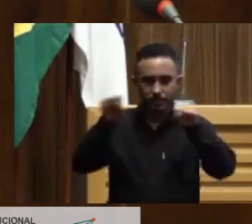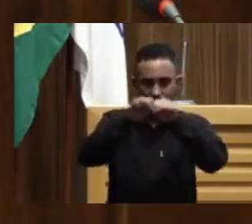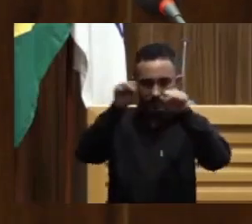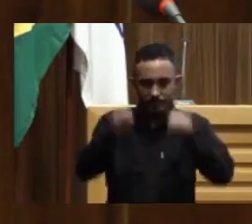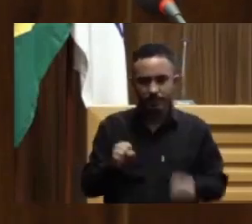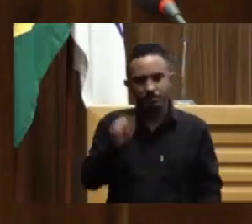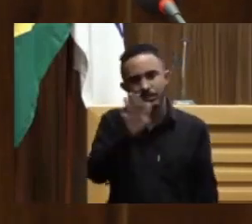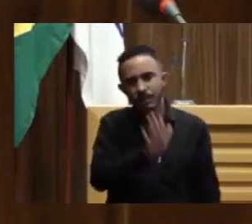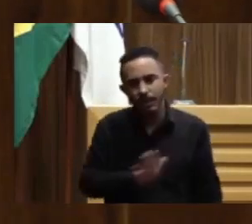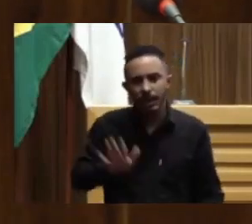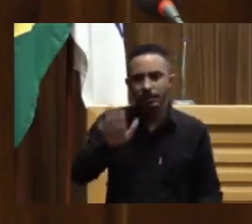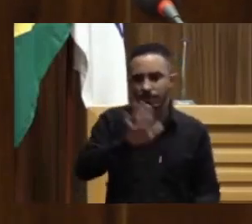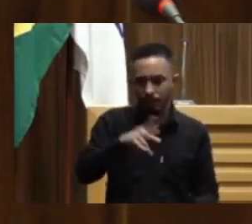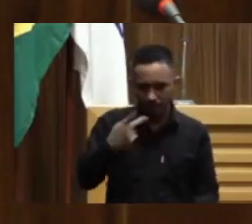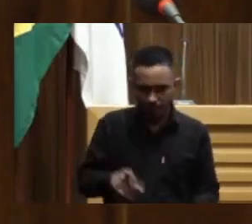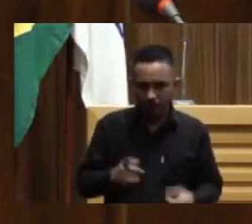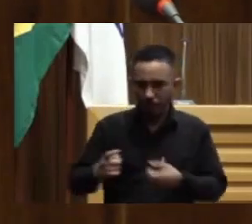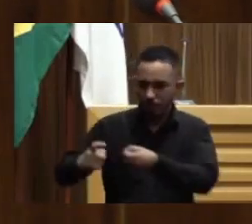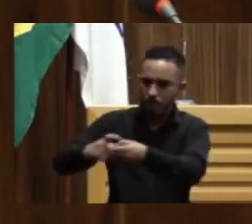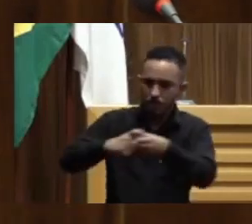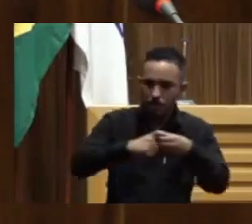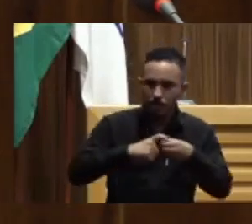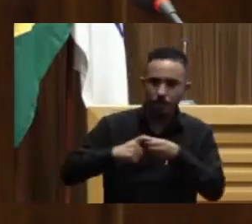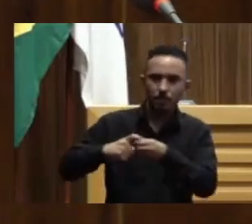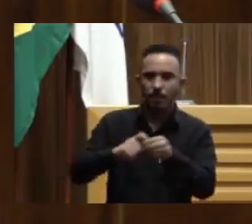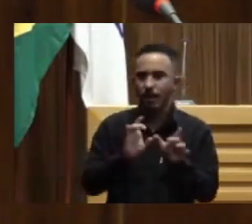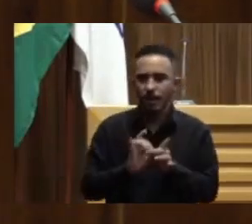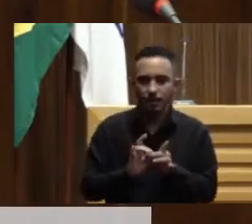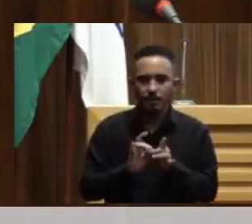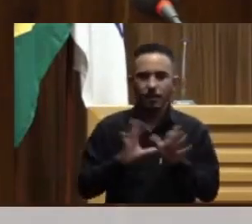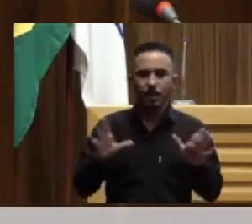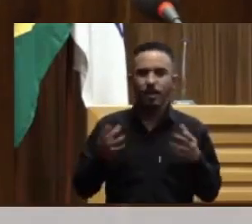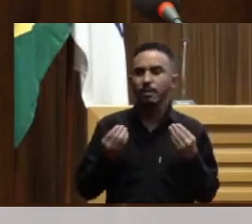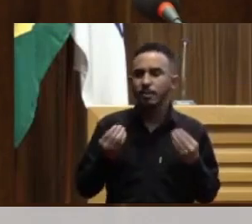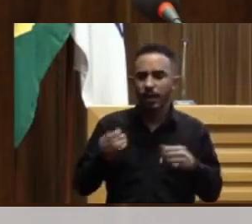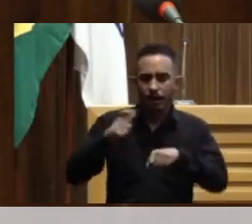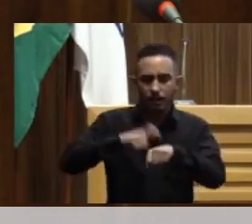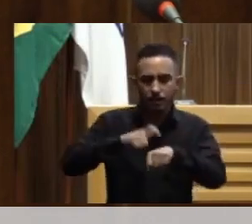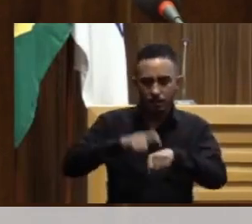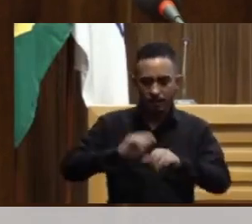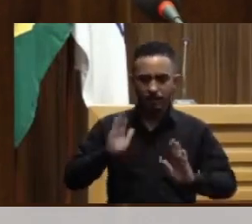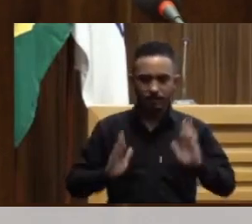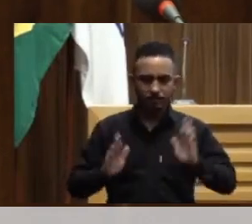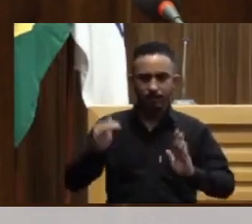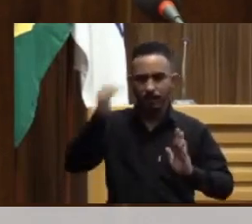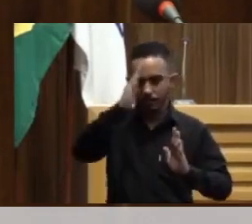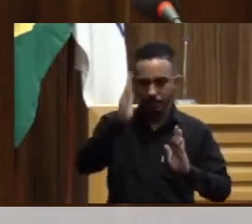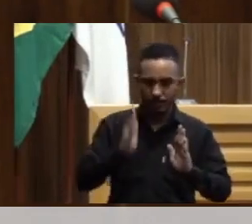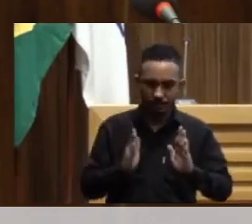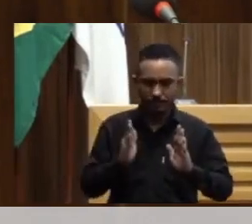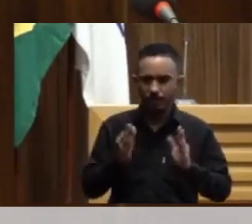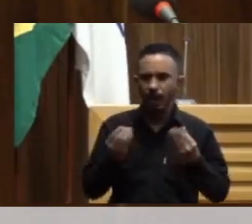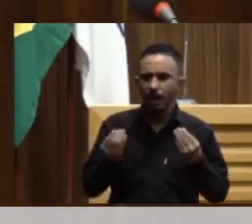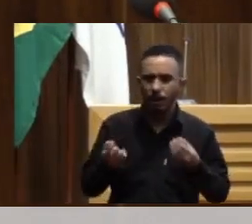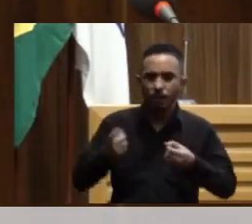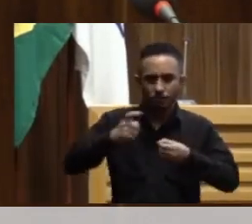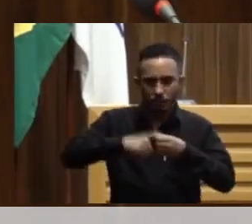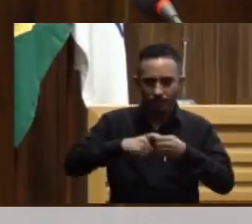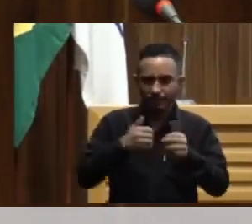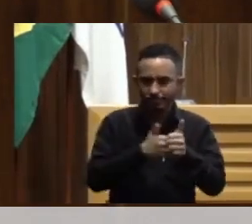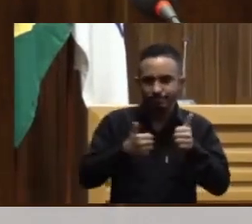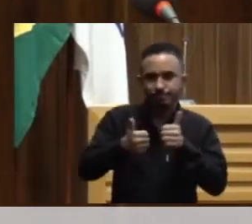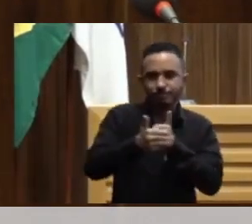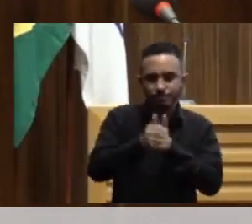e todas as suas afiliadas estão à disposição desse momento do Brasil para retomar o protagonismo